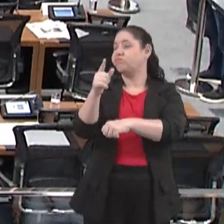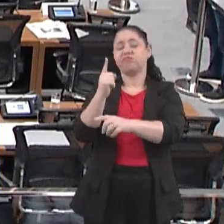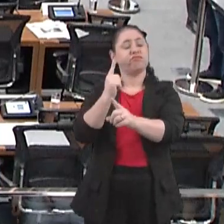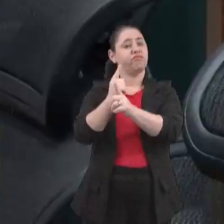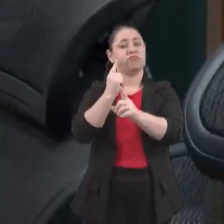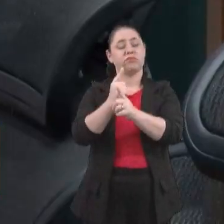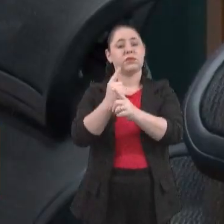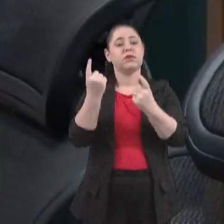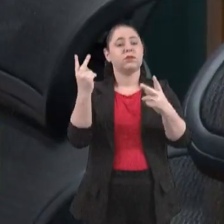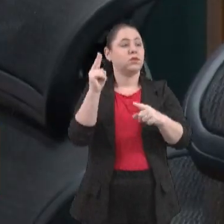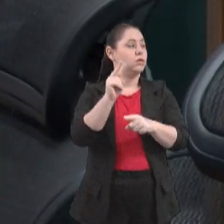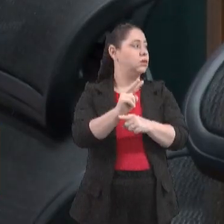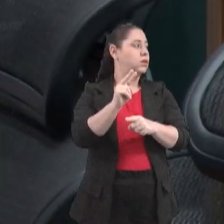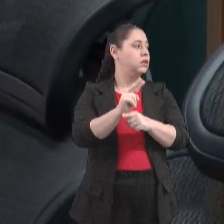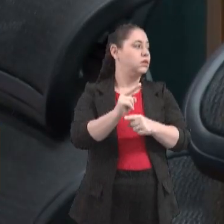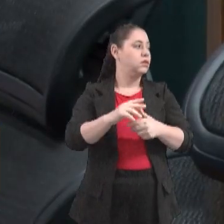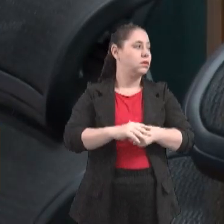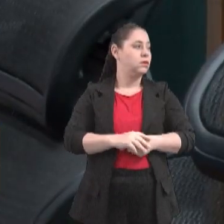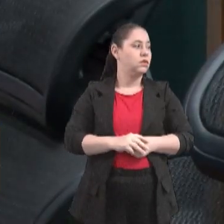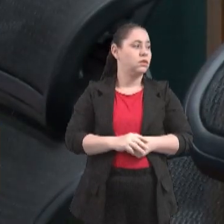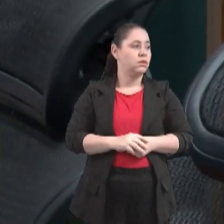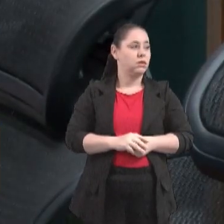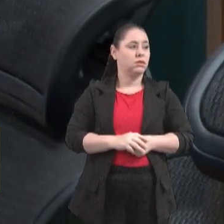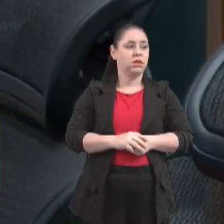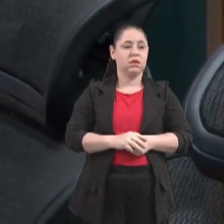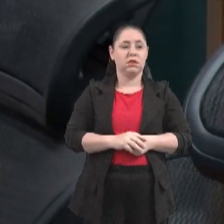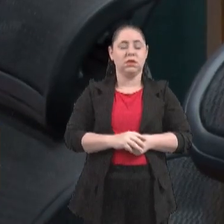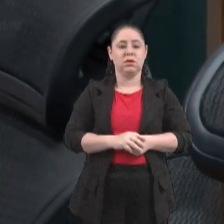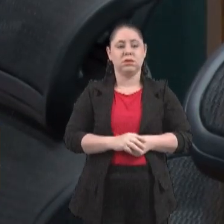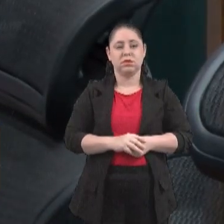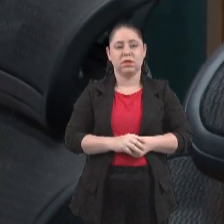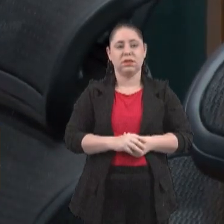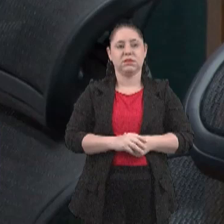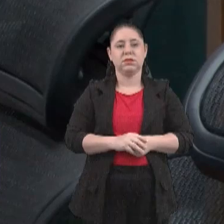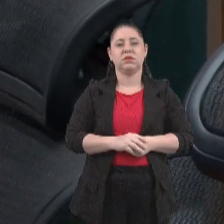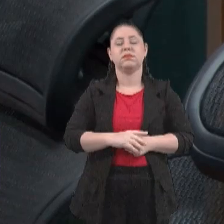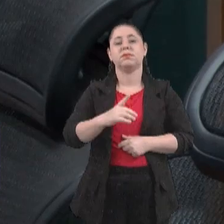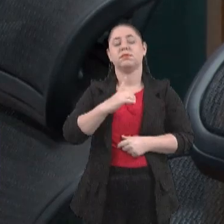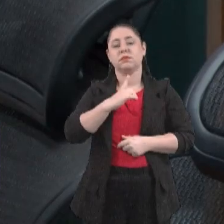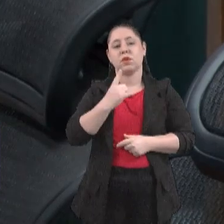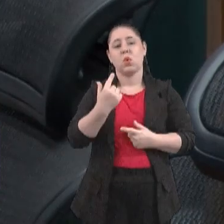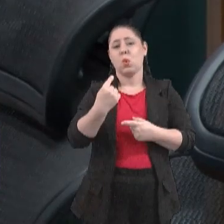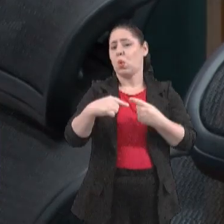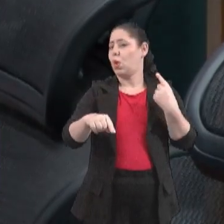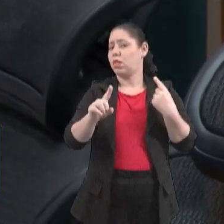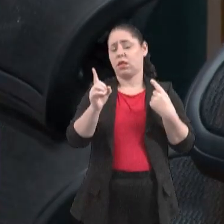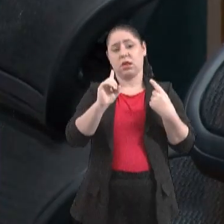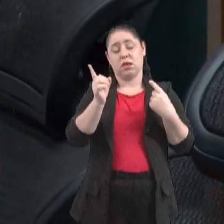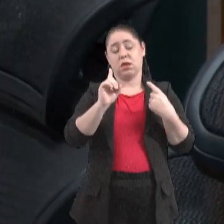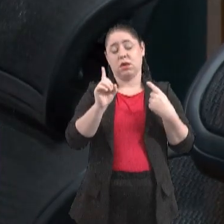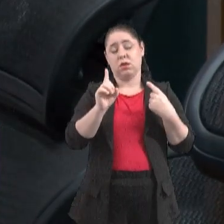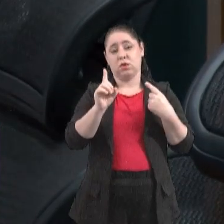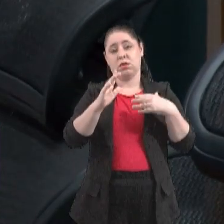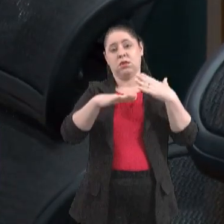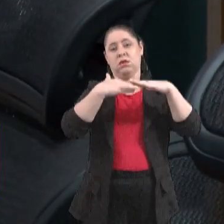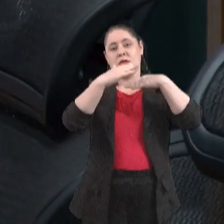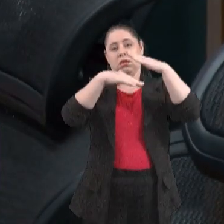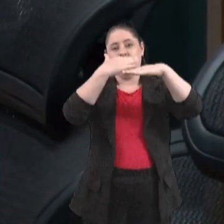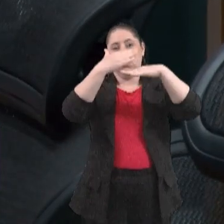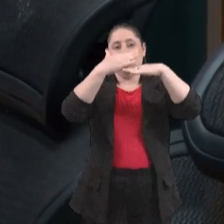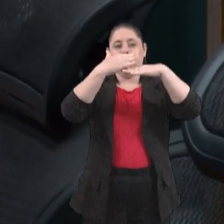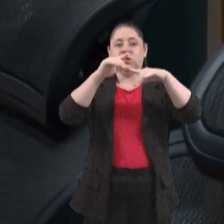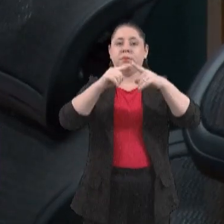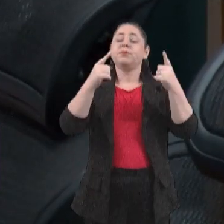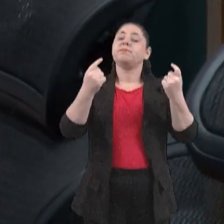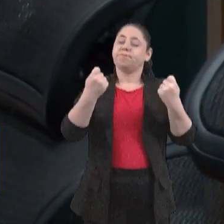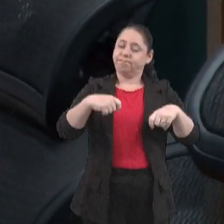isso, não há dúvida. E deixar bem claro, mais uma vez, não somos contra ao desenvolvimento, mas